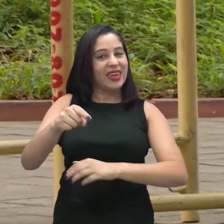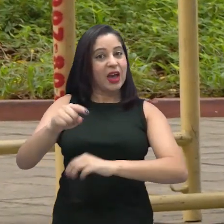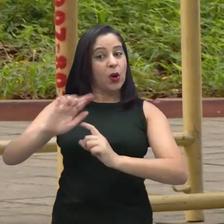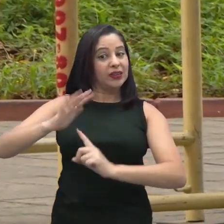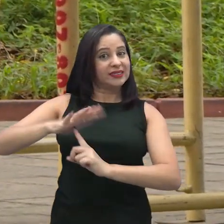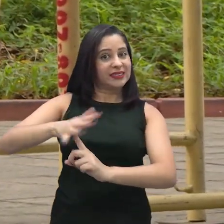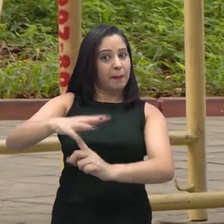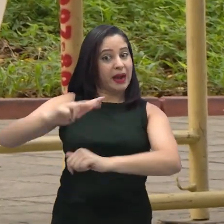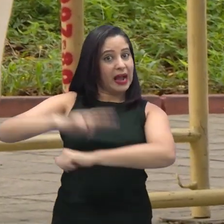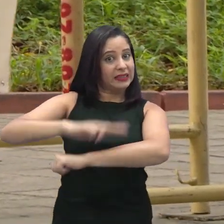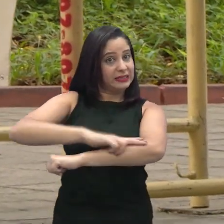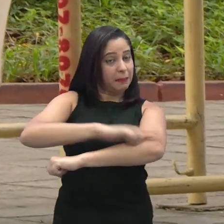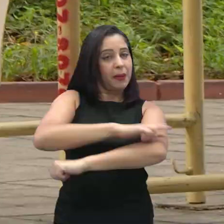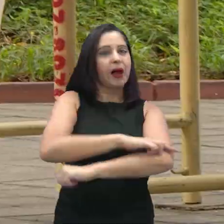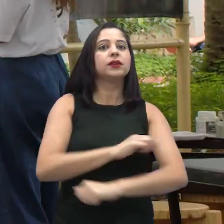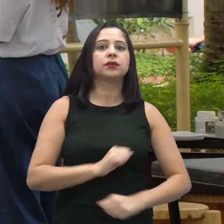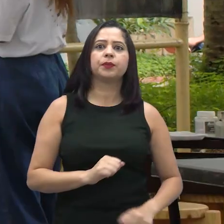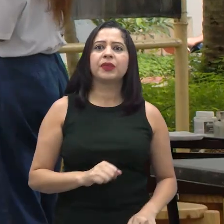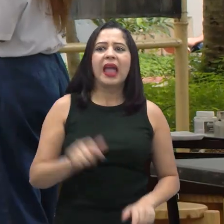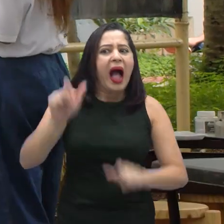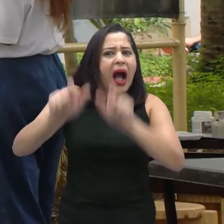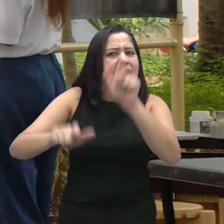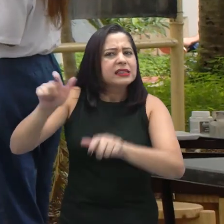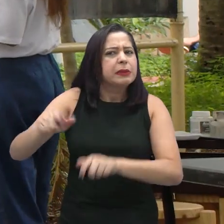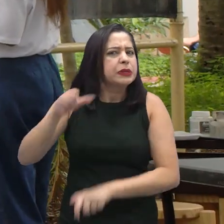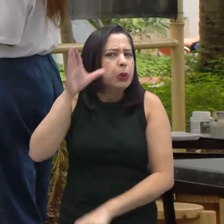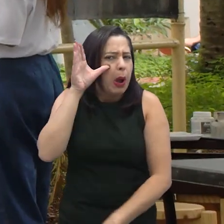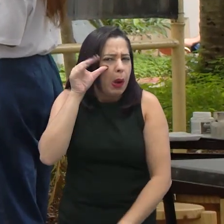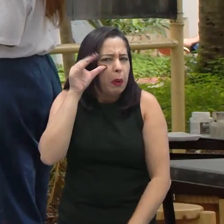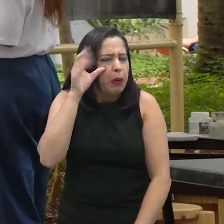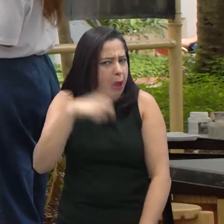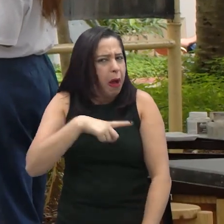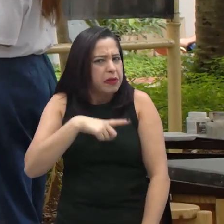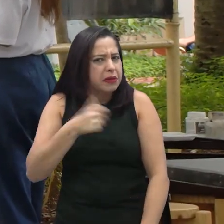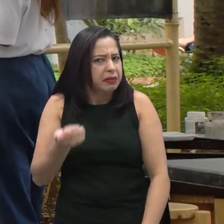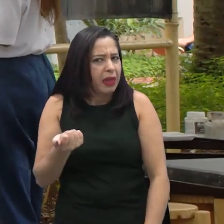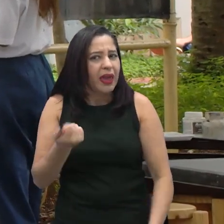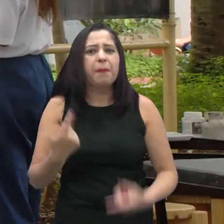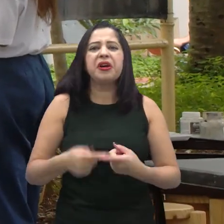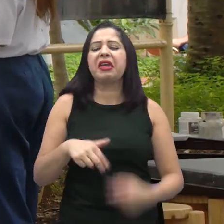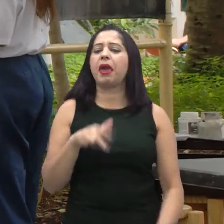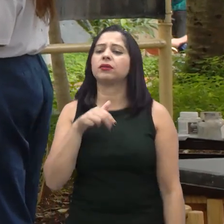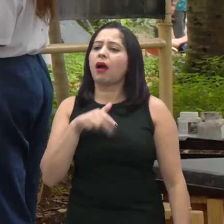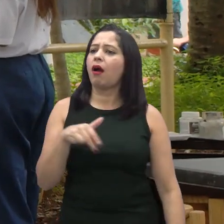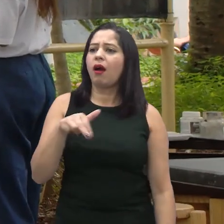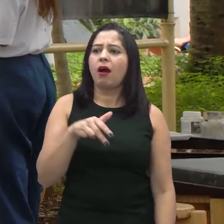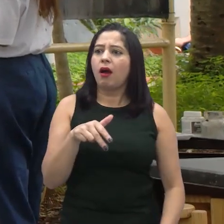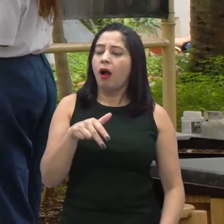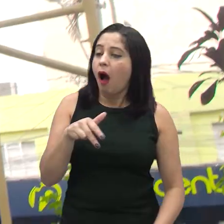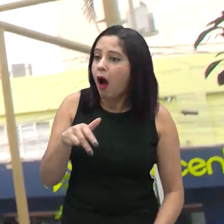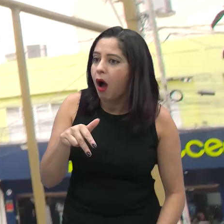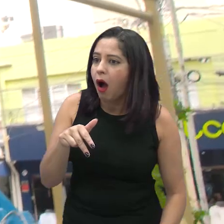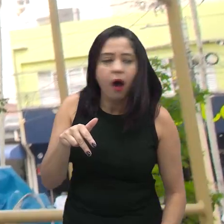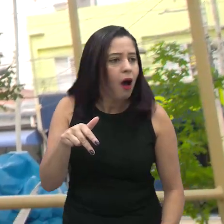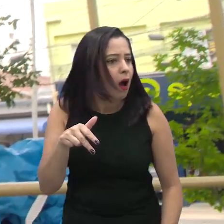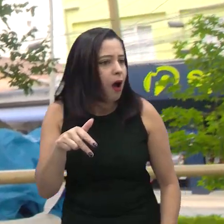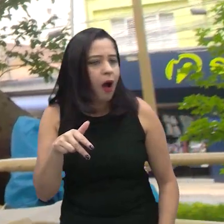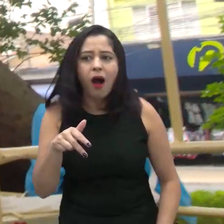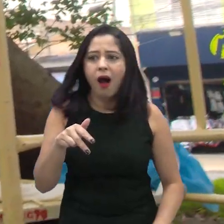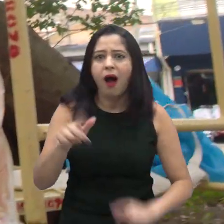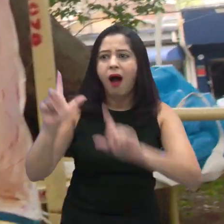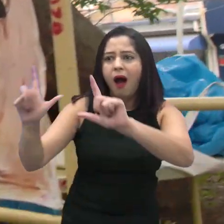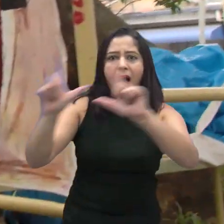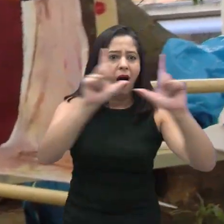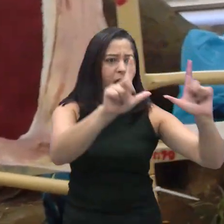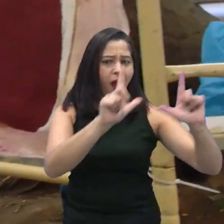essa curiosidade que vocês querem instigar mesmo no público, porque é incomum, né? A gente tá passeando no centro, de repente encontra várias telas, é artista